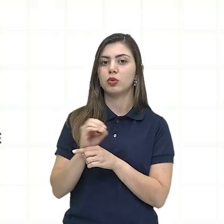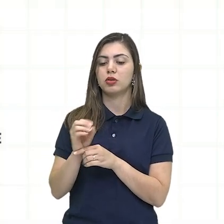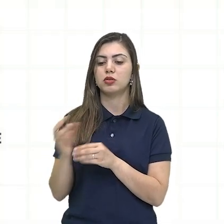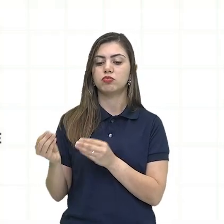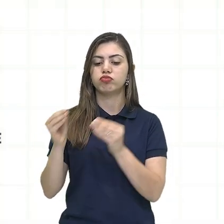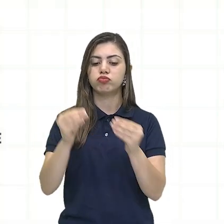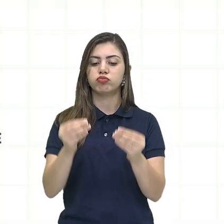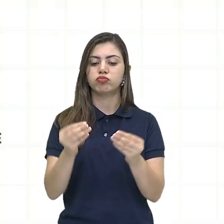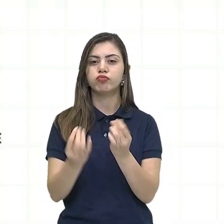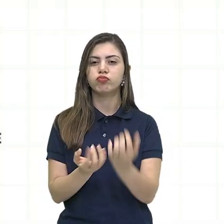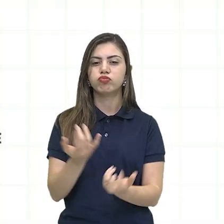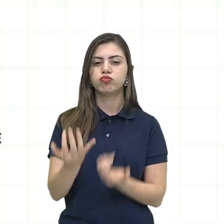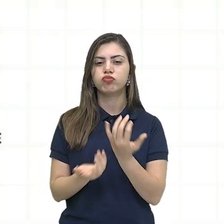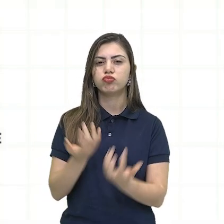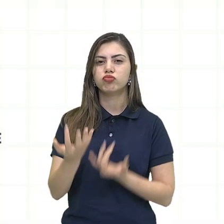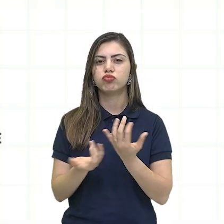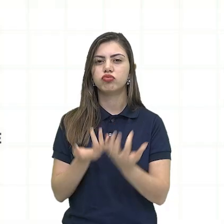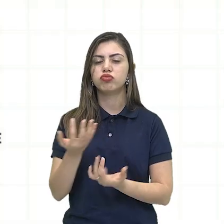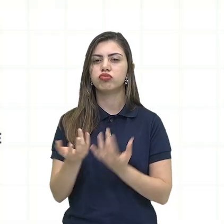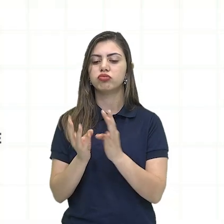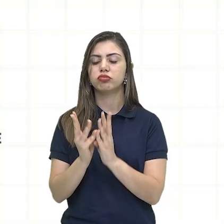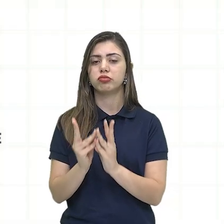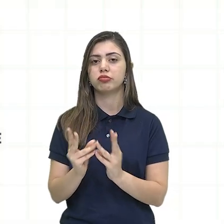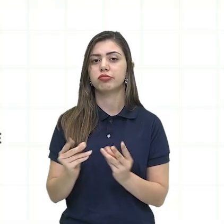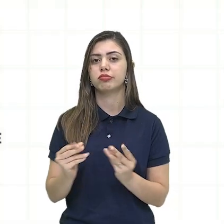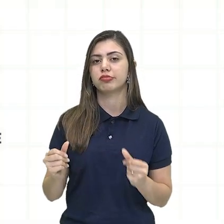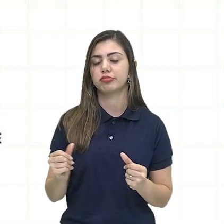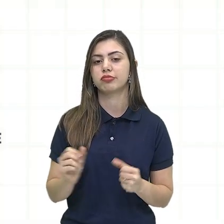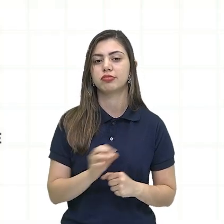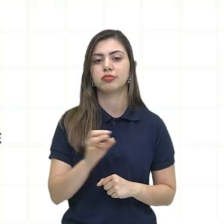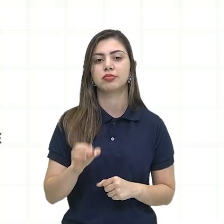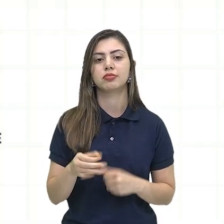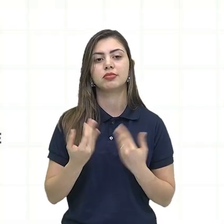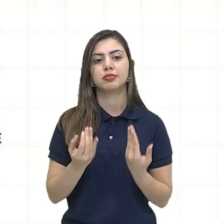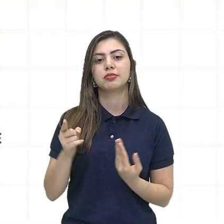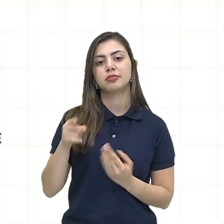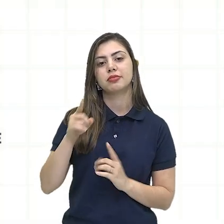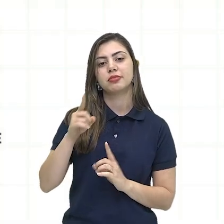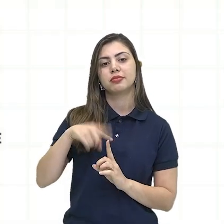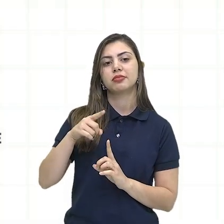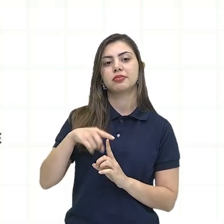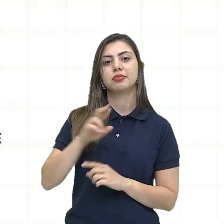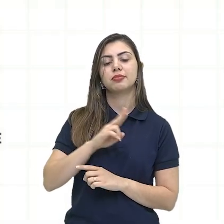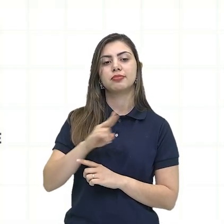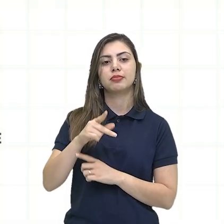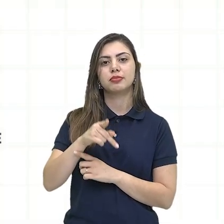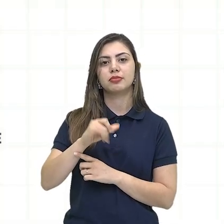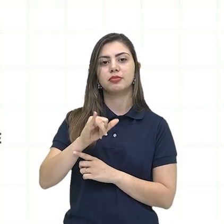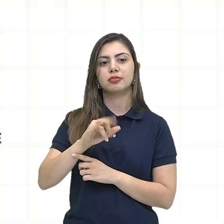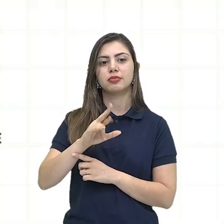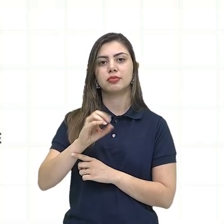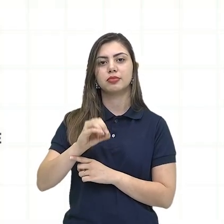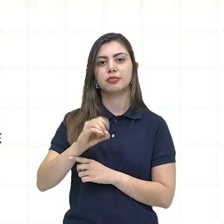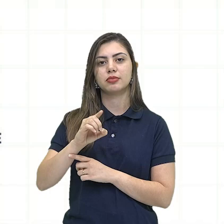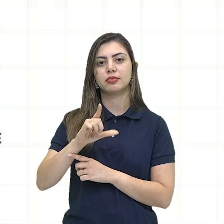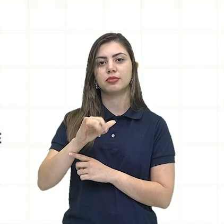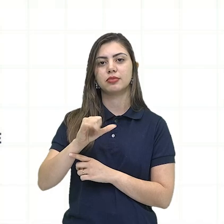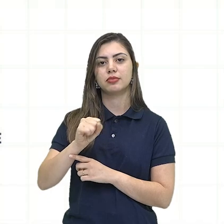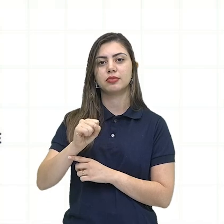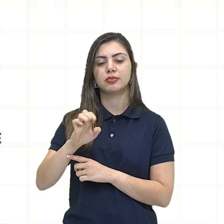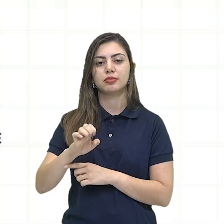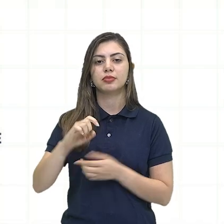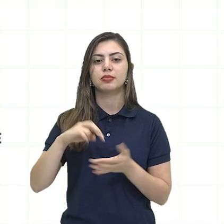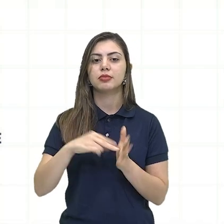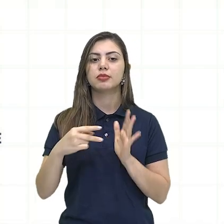no aquecimento, elas se decompõem. E esse tipo de reação, por isso que é chamado de pirólise, que quer